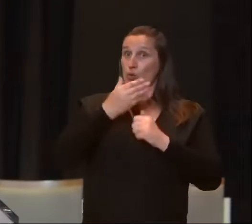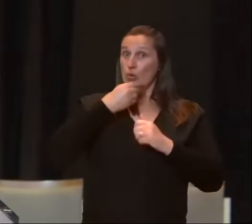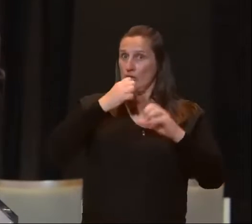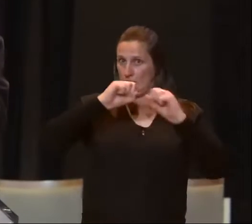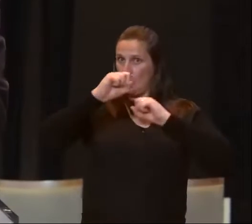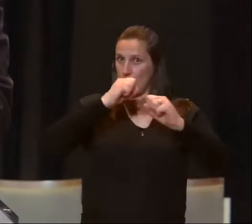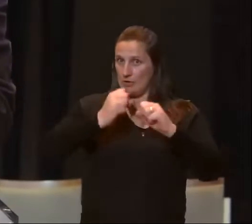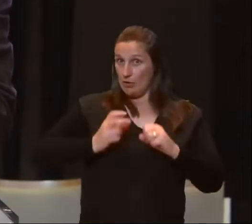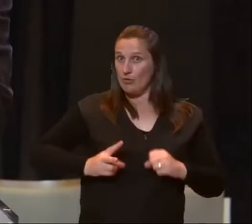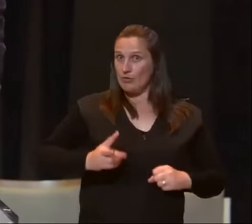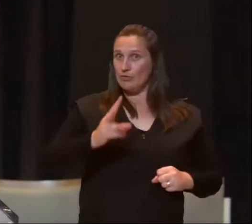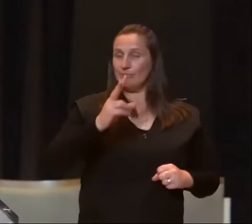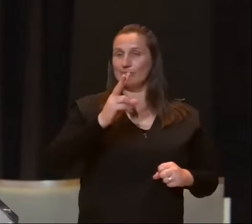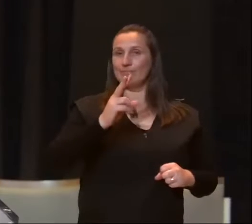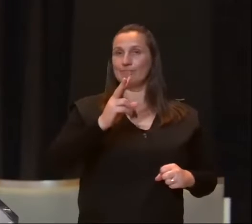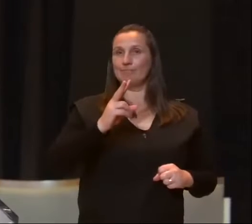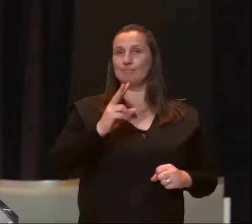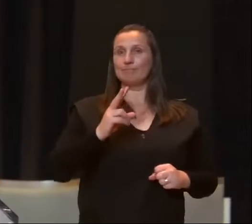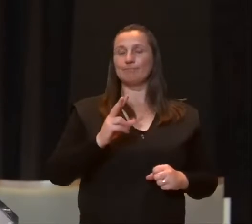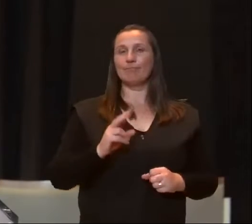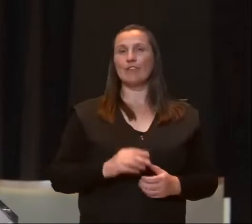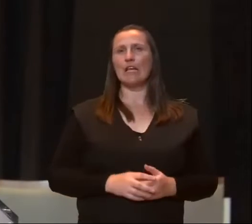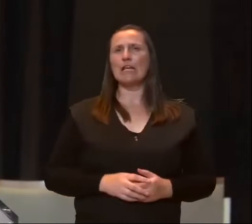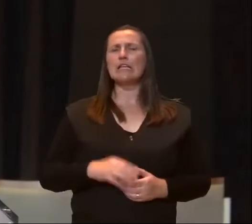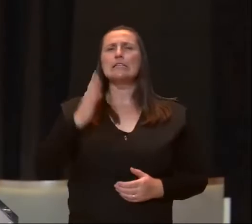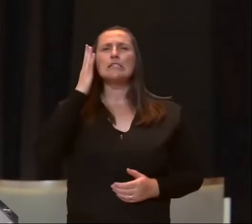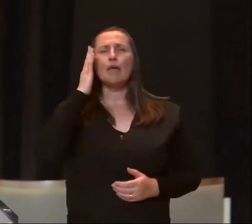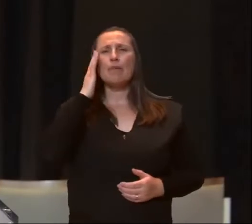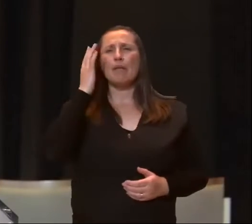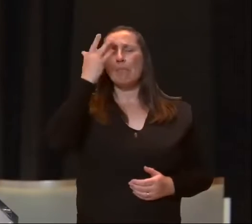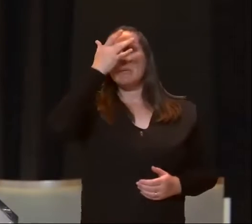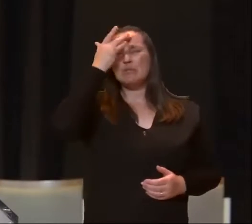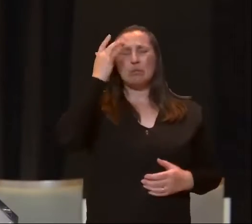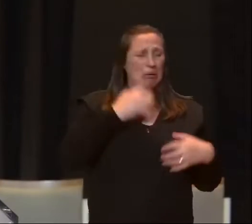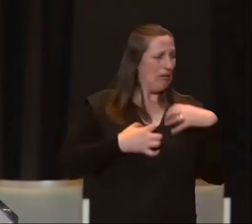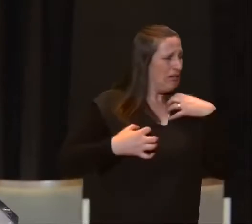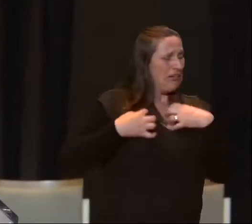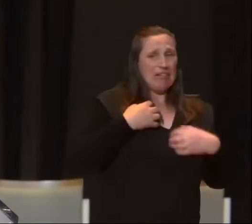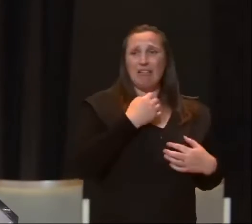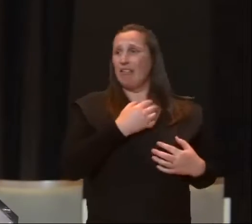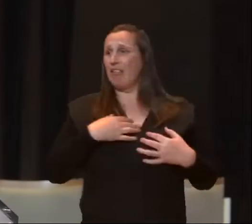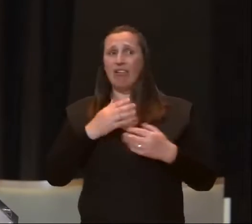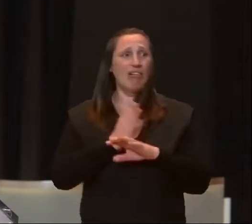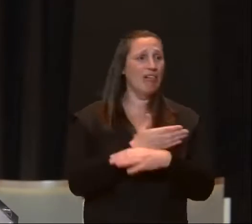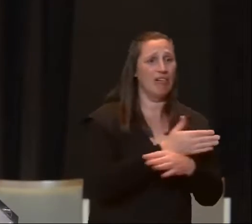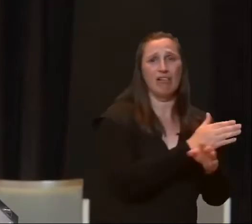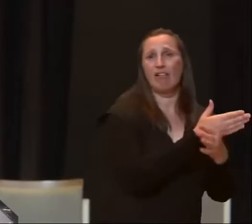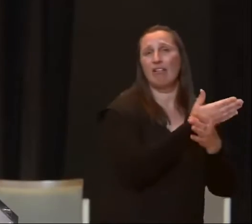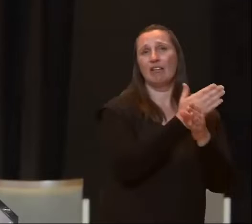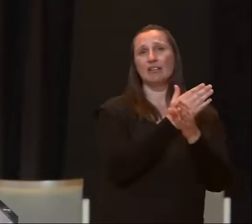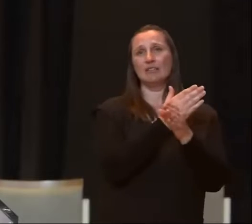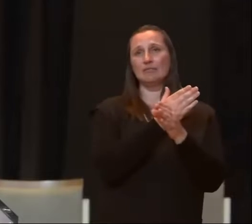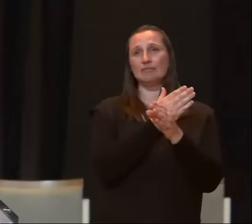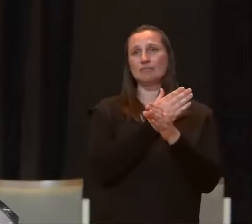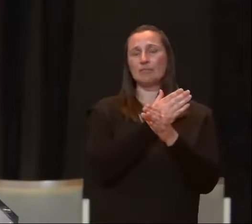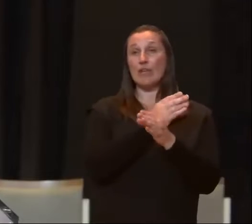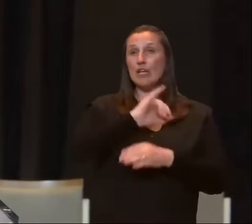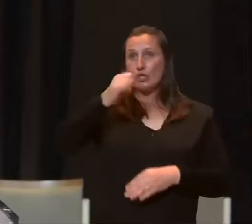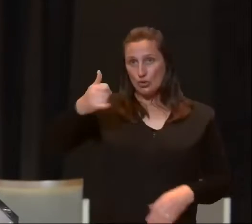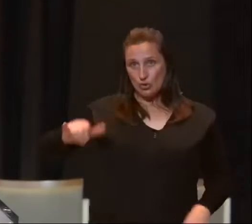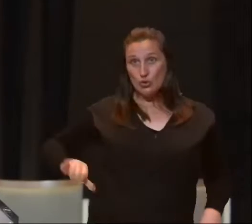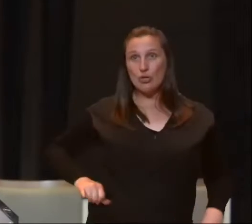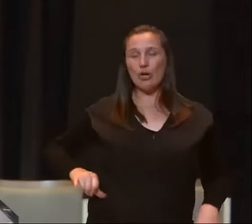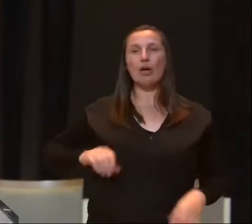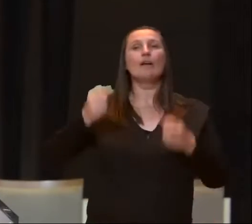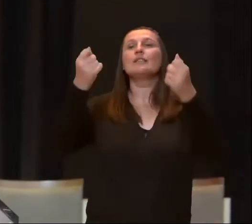palavras ao vento. Quando um desesperado fala, a gente não leva em conta. Jó vai nos ensinar isso. Não leva em